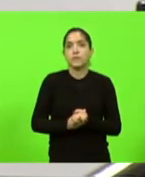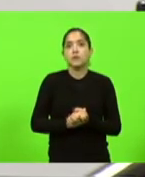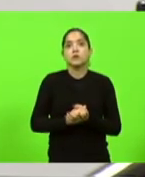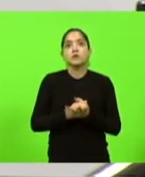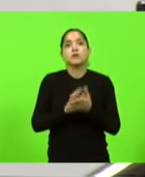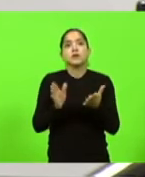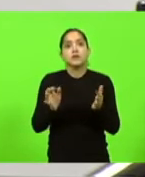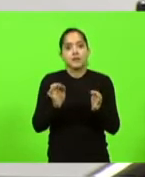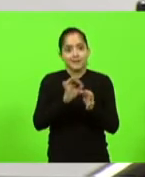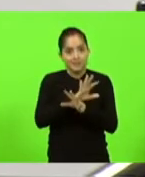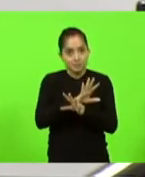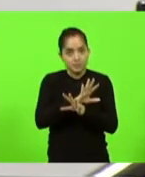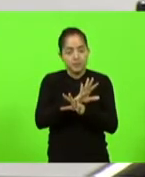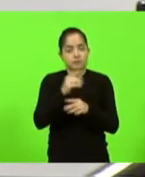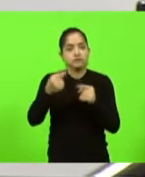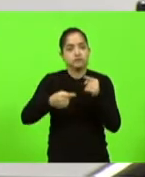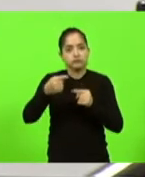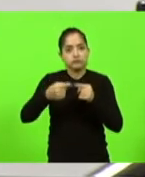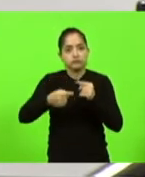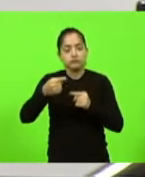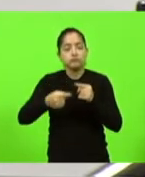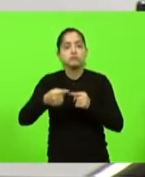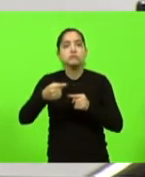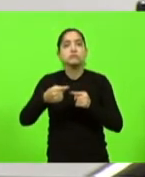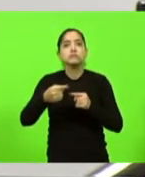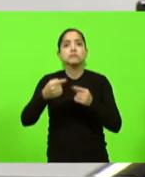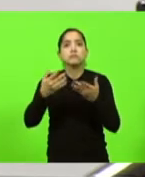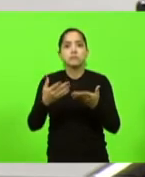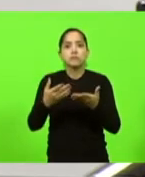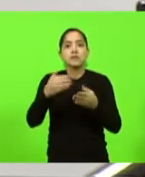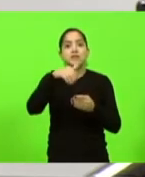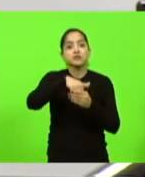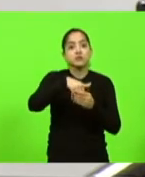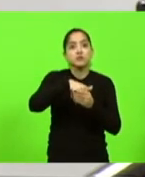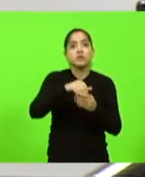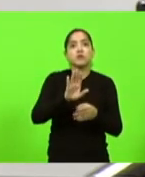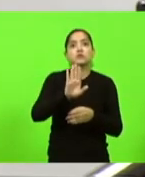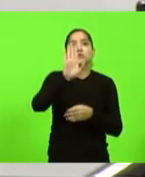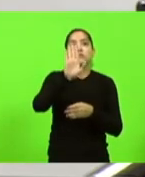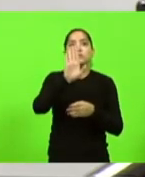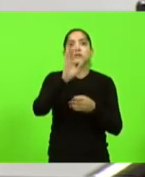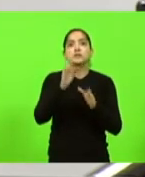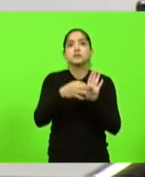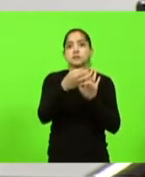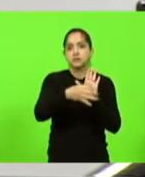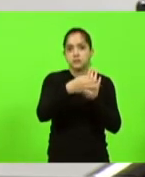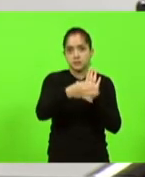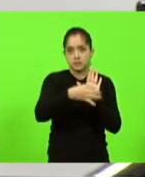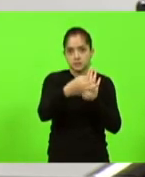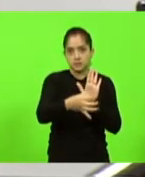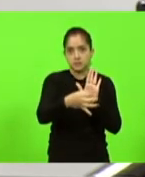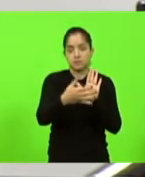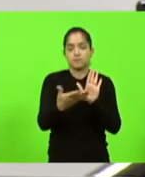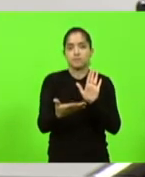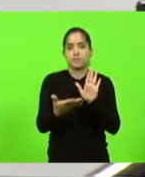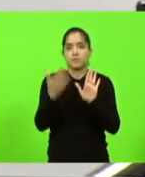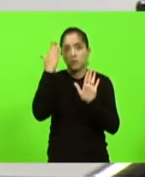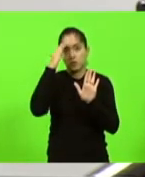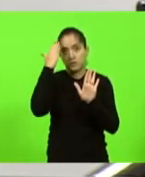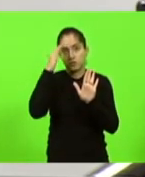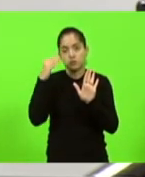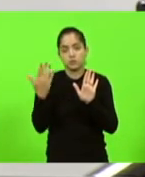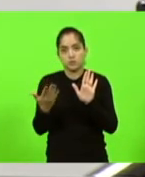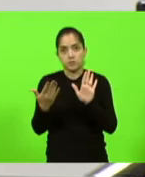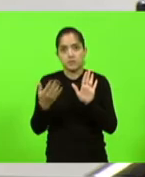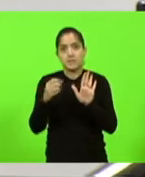a discussão, o deputado Bruno disse que tinha um voto vista para dar. Eu entendi da seguinte forma, deputado Maurício, se